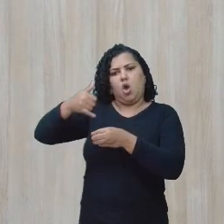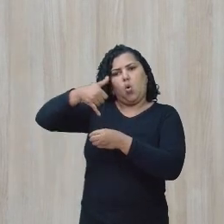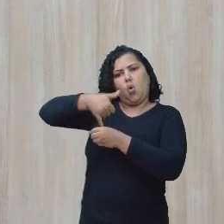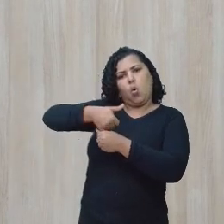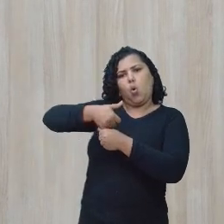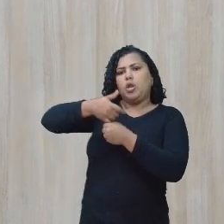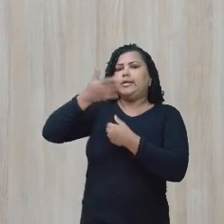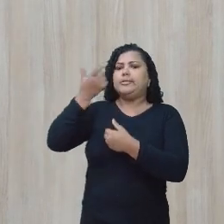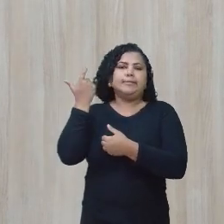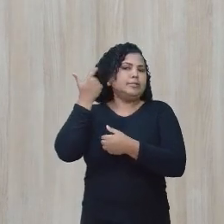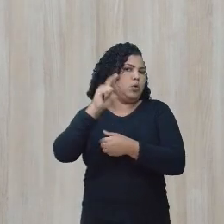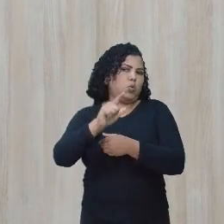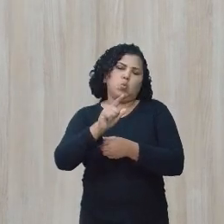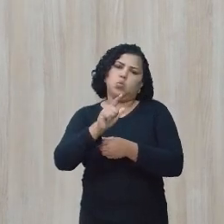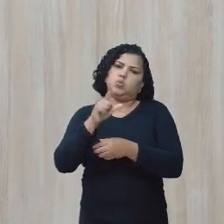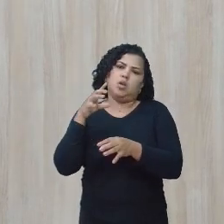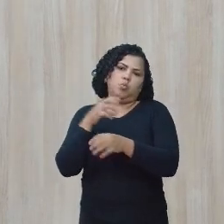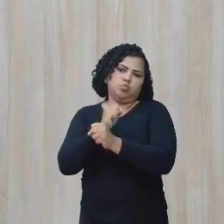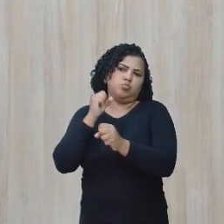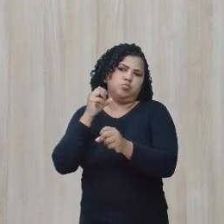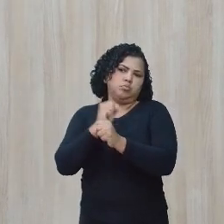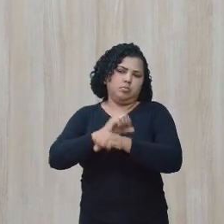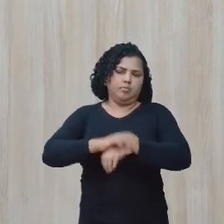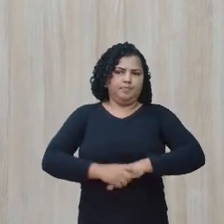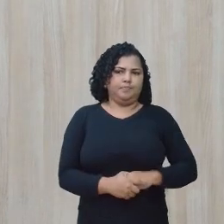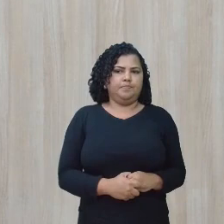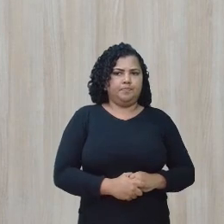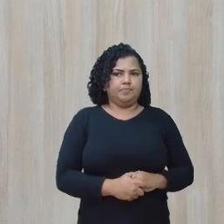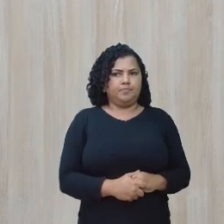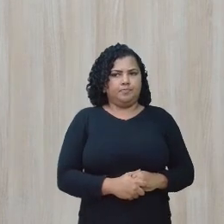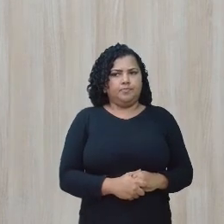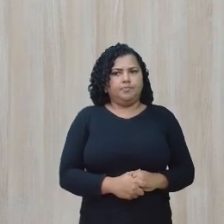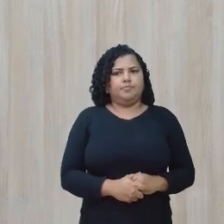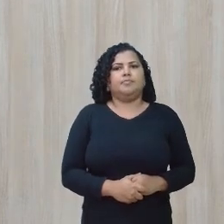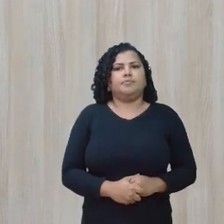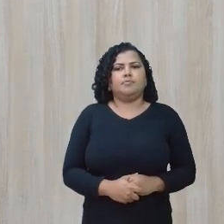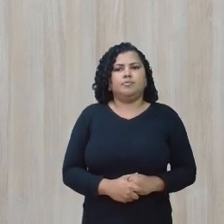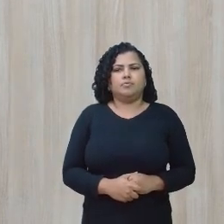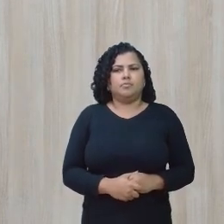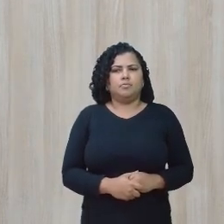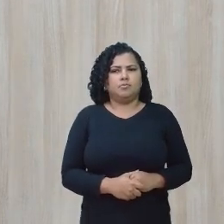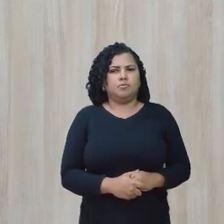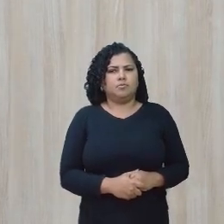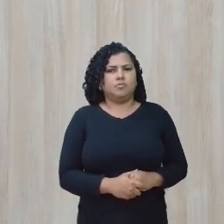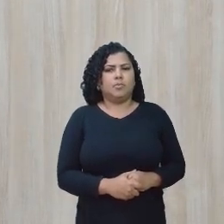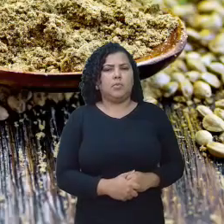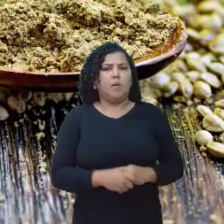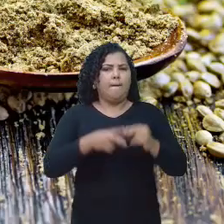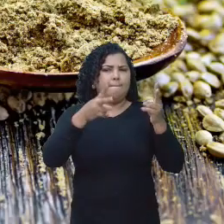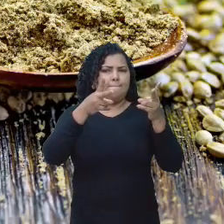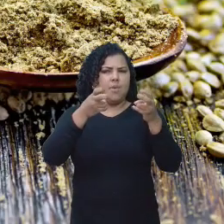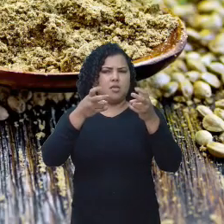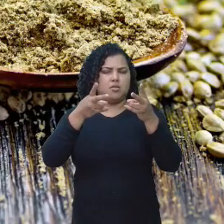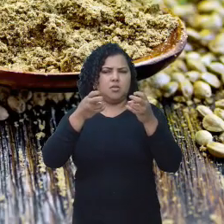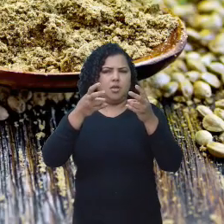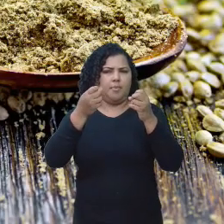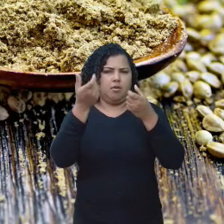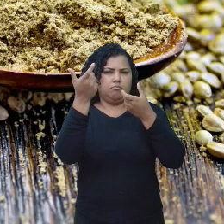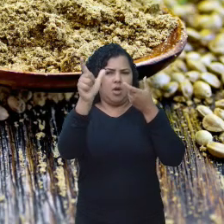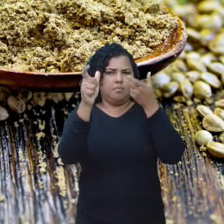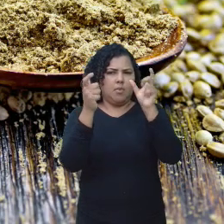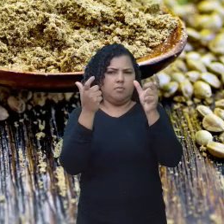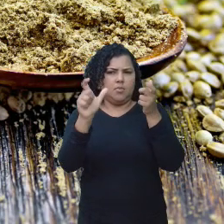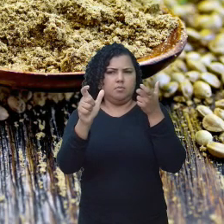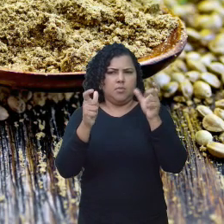você já não consegue contar exatamente. Mas vamos lá. Vamos ter isso melhor da seguinte forma. Visualizando essas palavras,